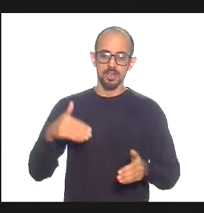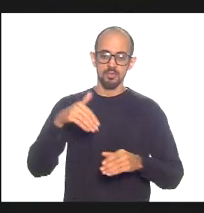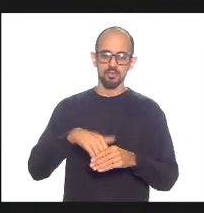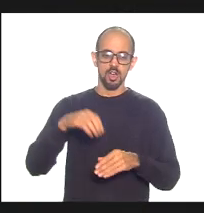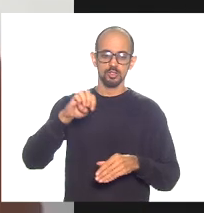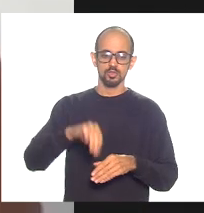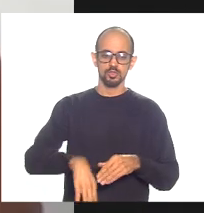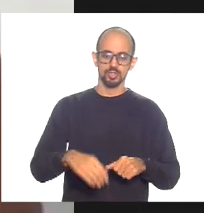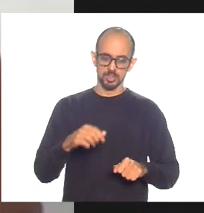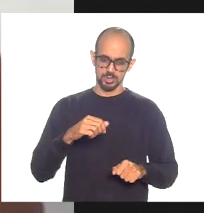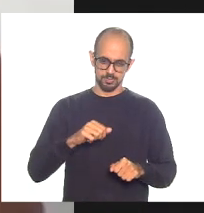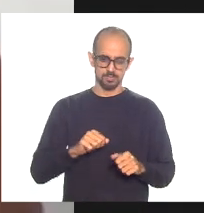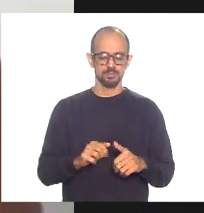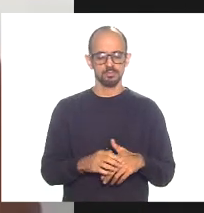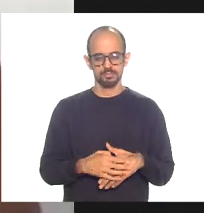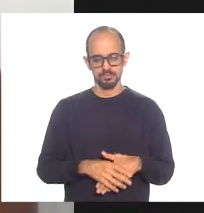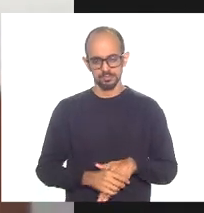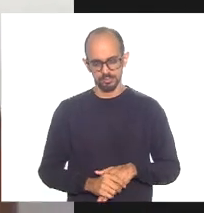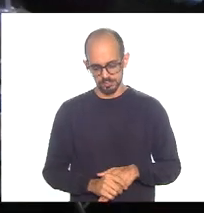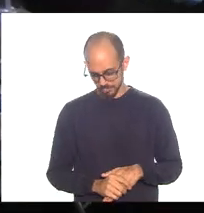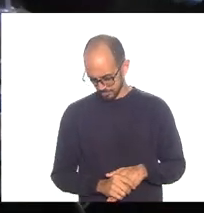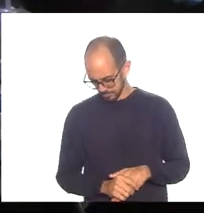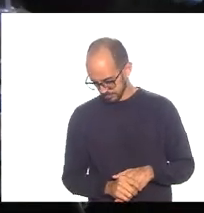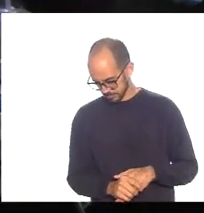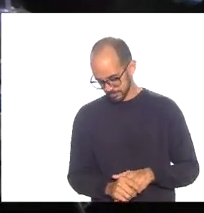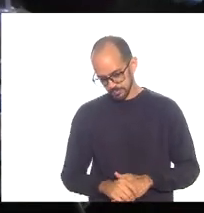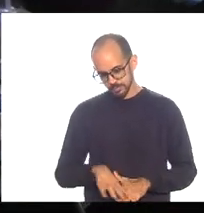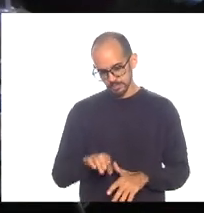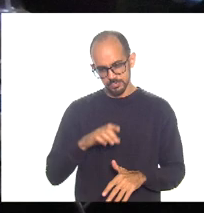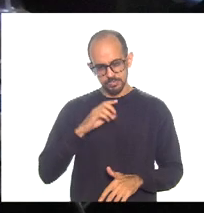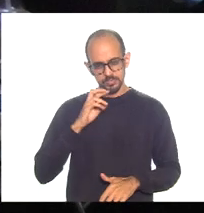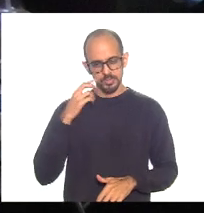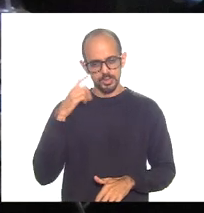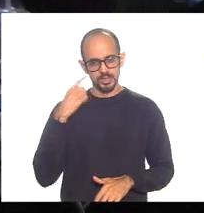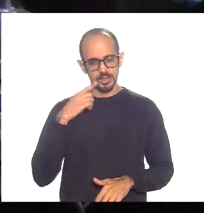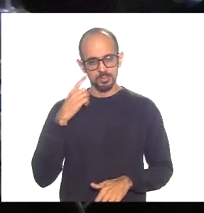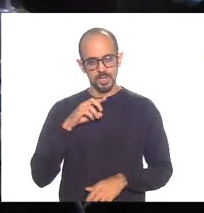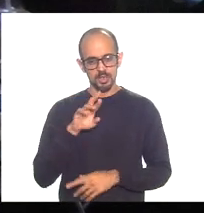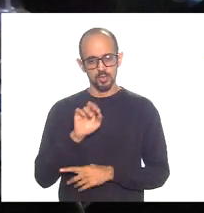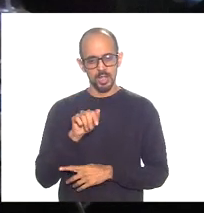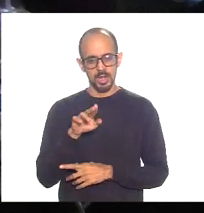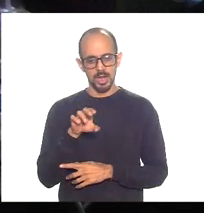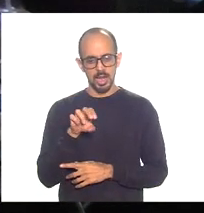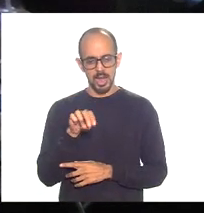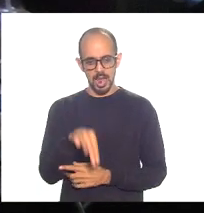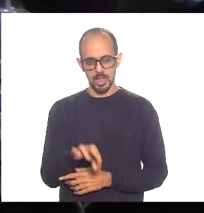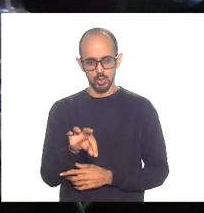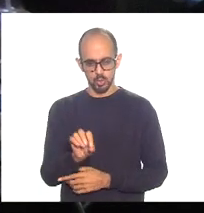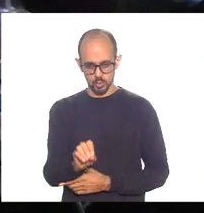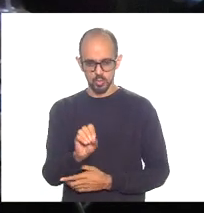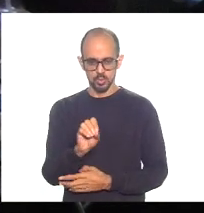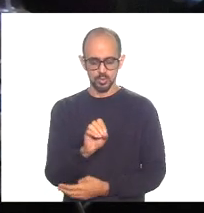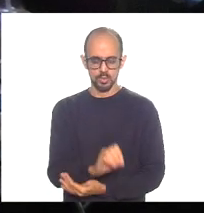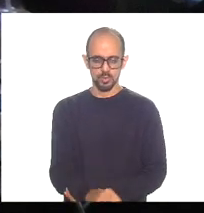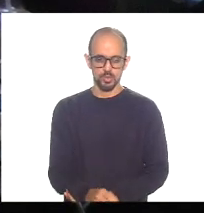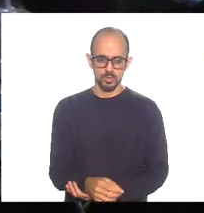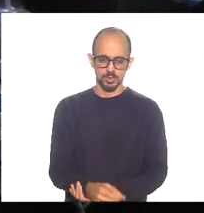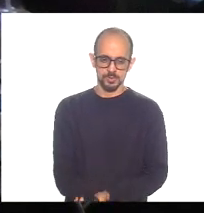Favorável, senhora presidenta. Deputada Renato Zaca. Deputado Renato Zaca.